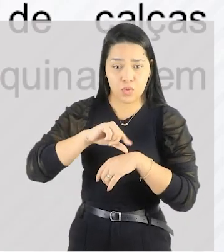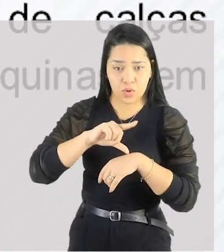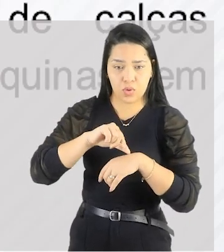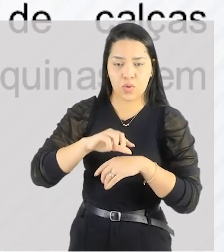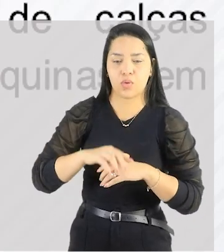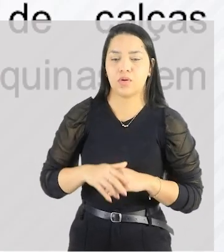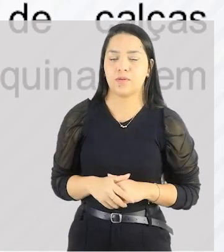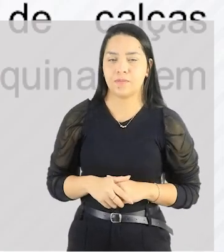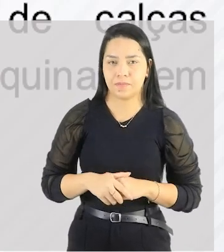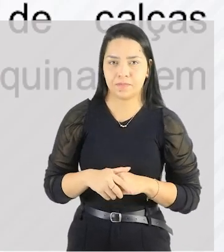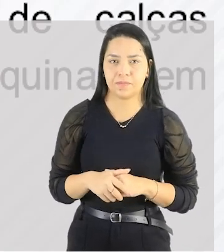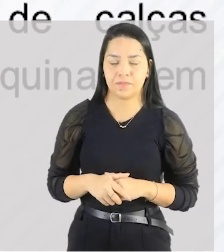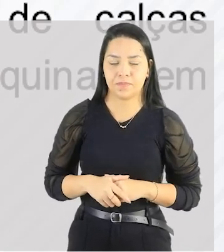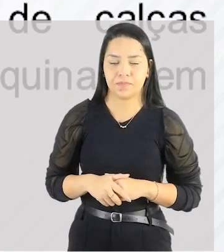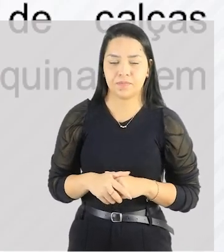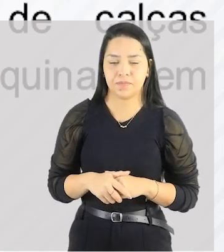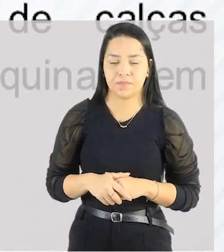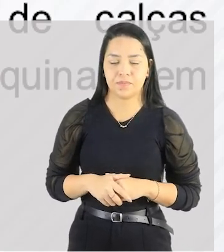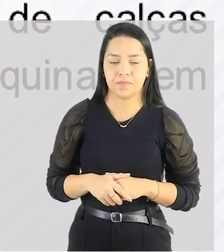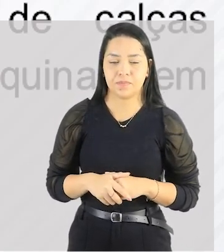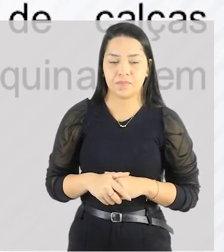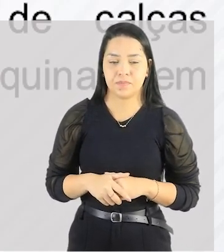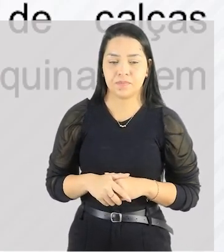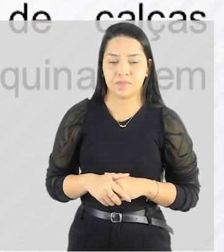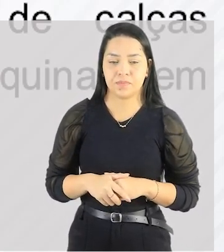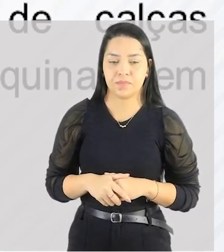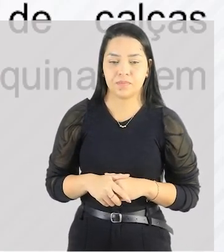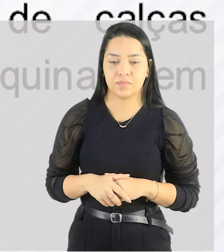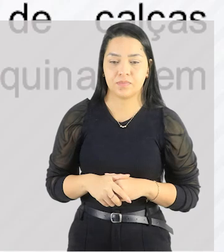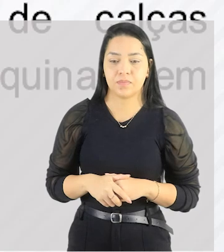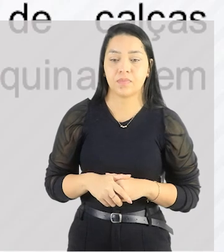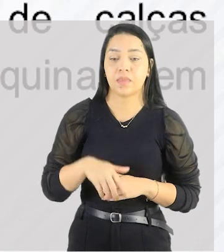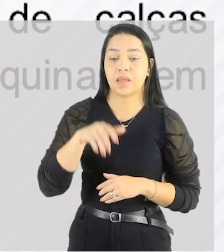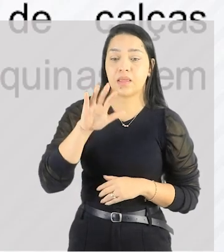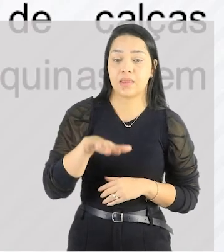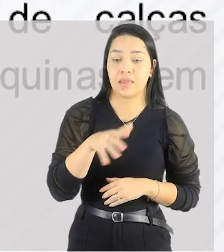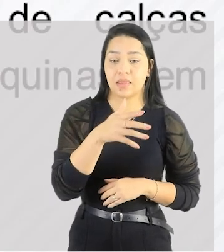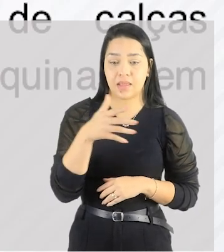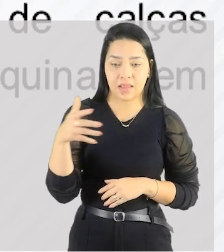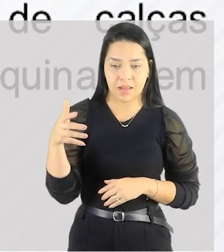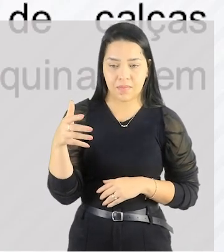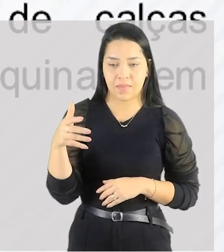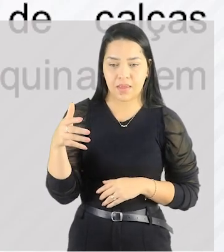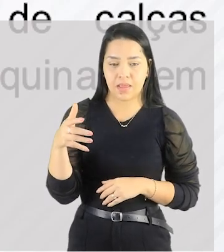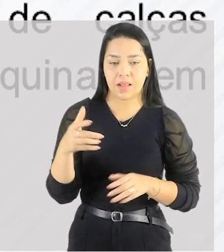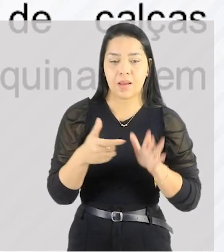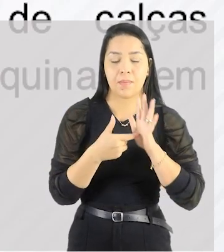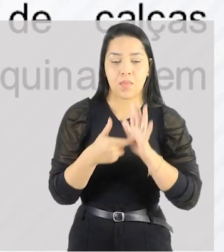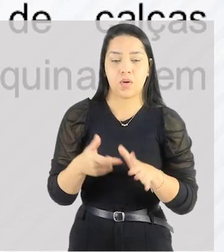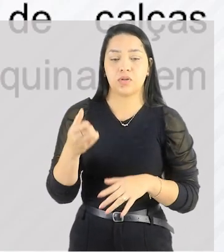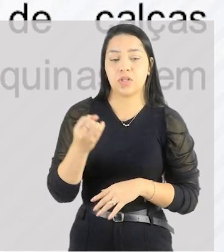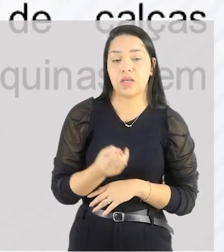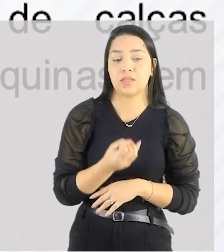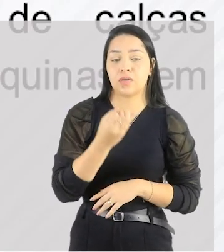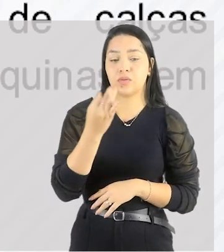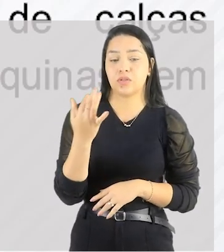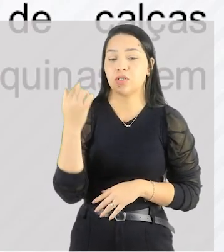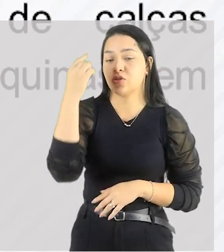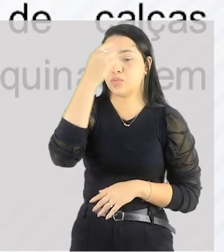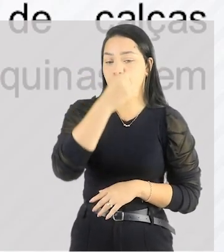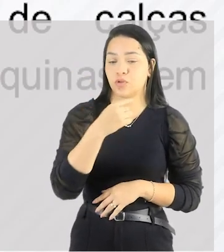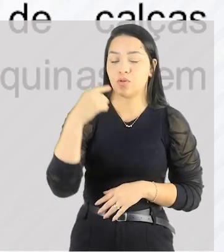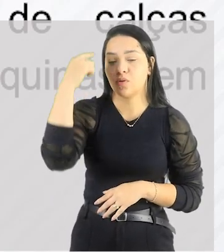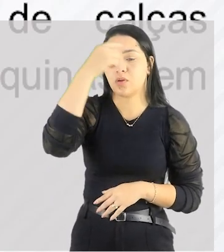devendo escolher a que tiver a maior média de produção por hora, certo? Esse por implica